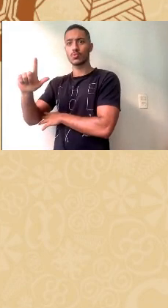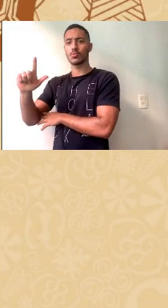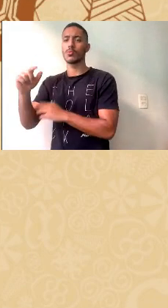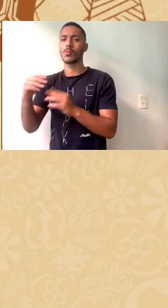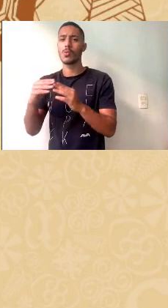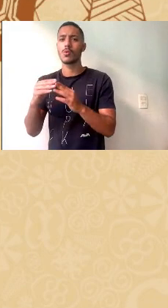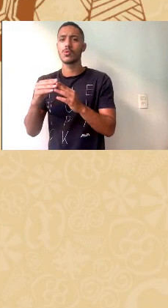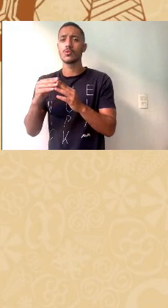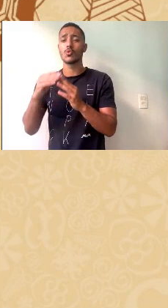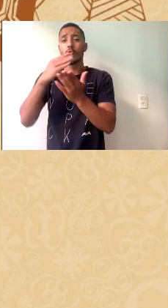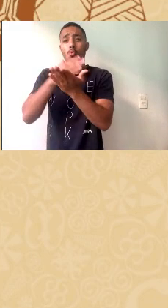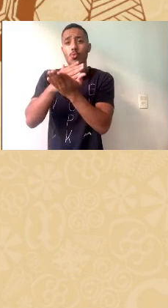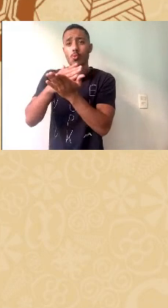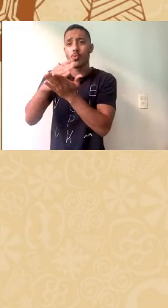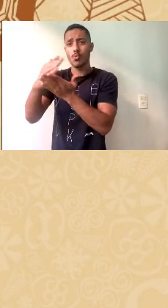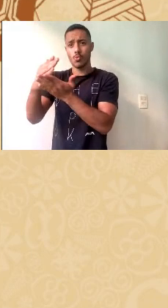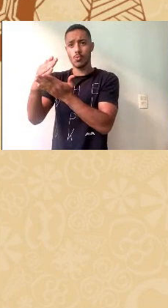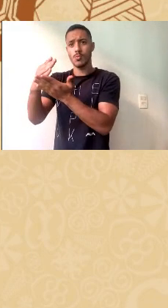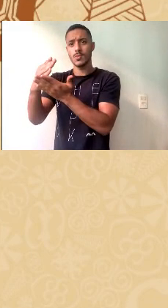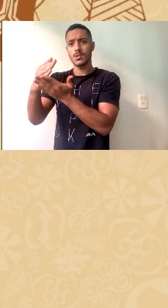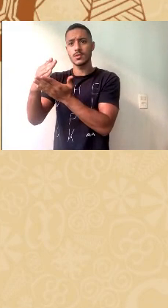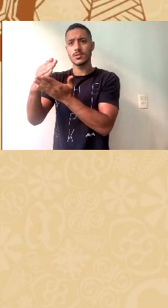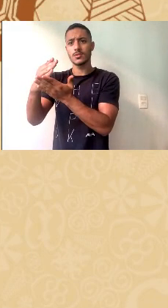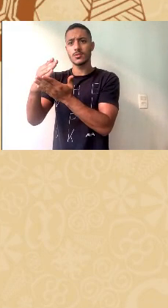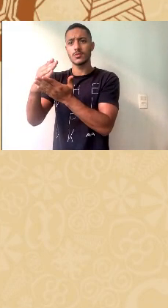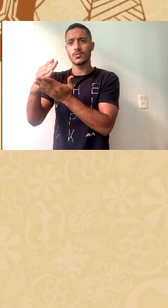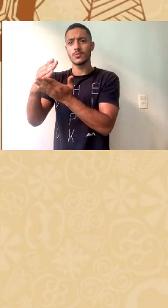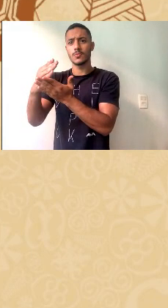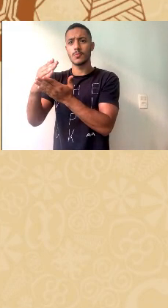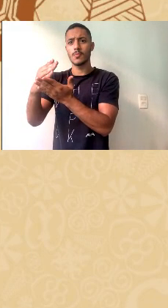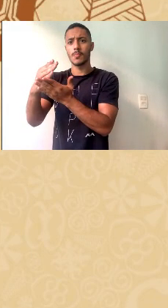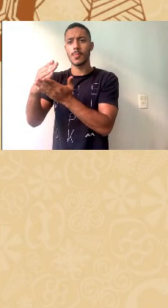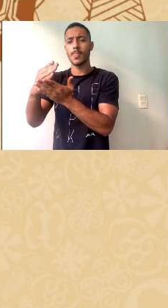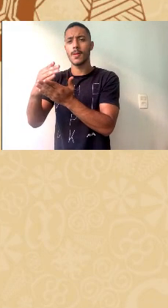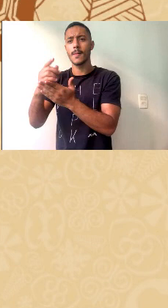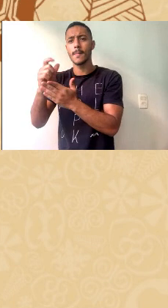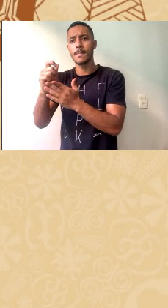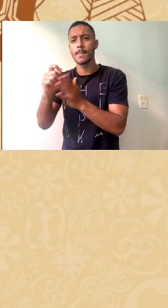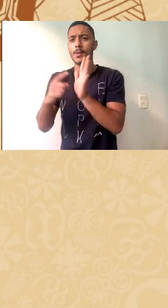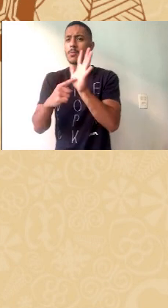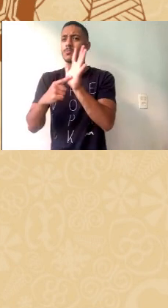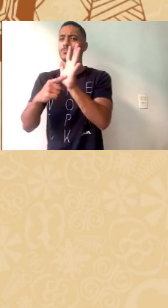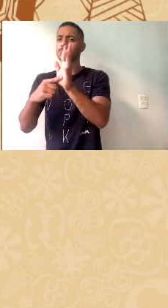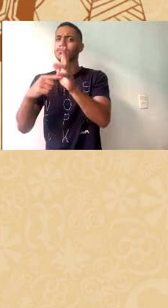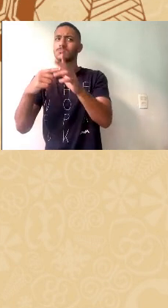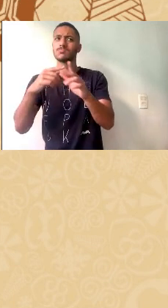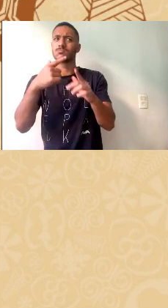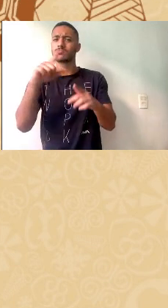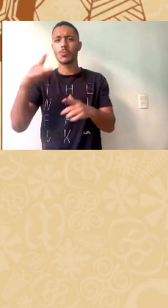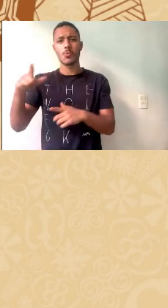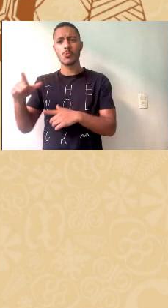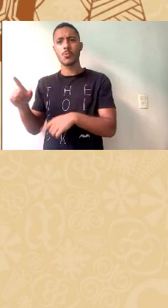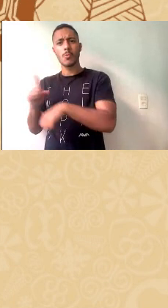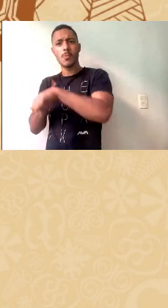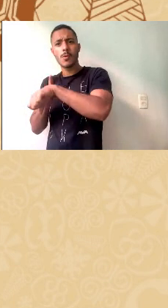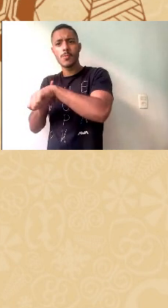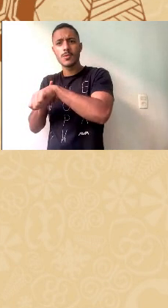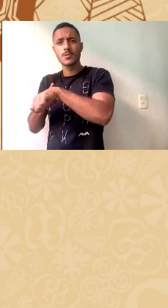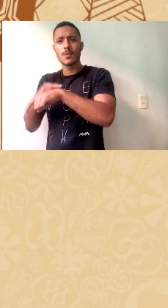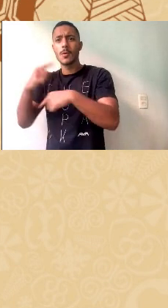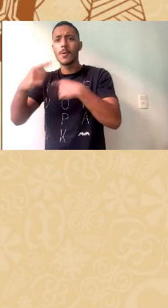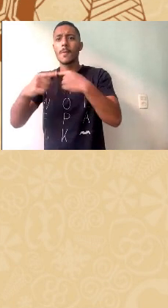ponto de partida dele é esse que nós já compartilhamos também aqui em outros momentos, né, que após a proclamação da República,